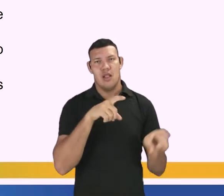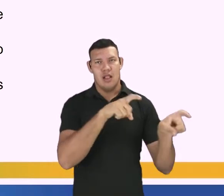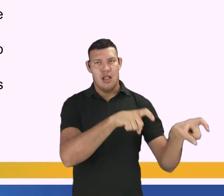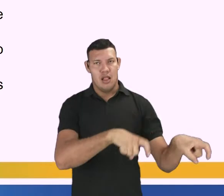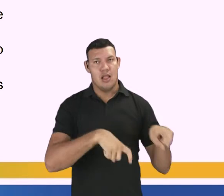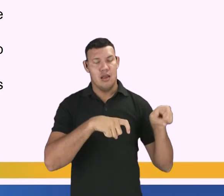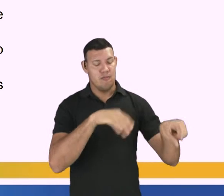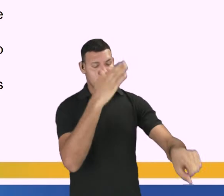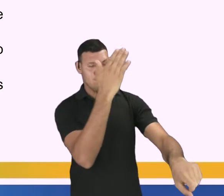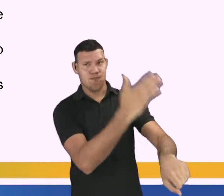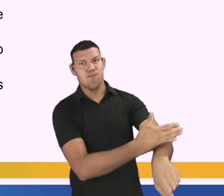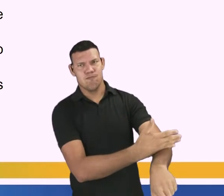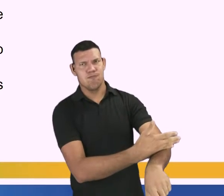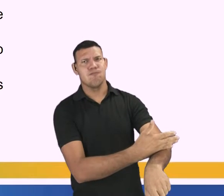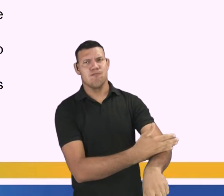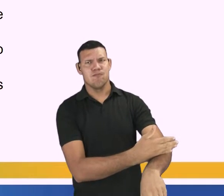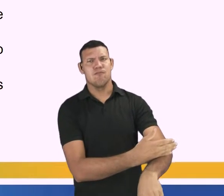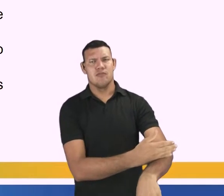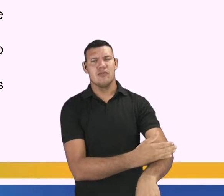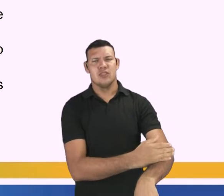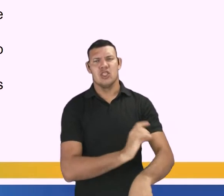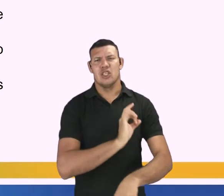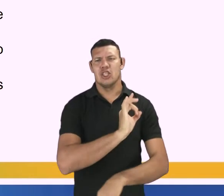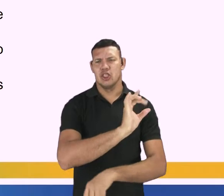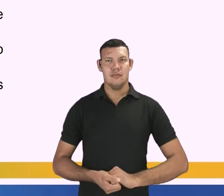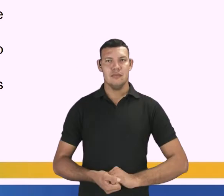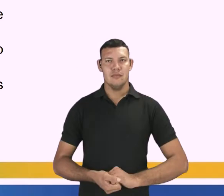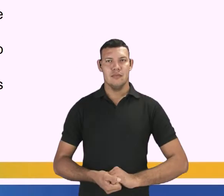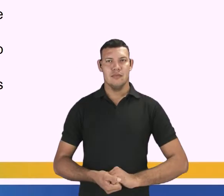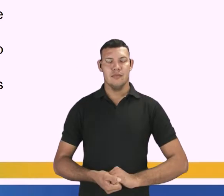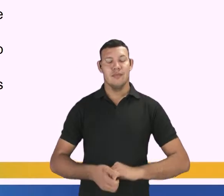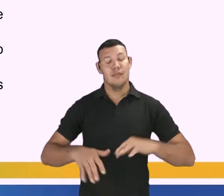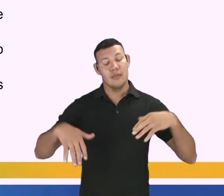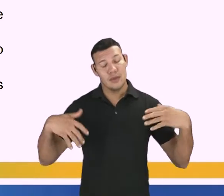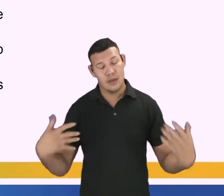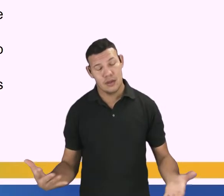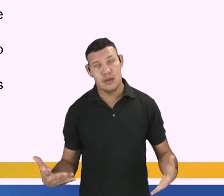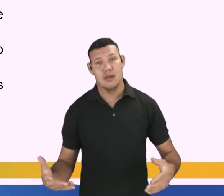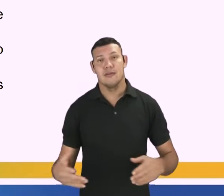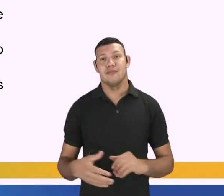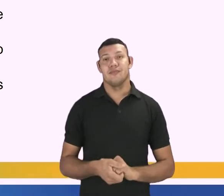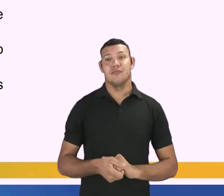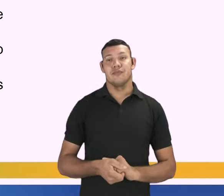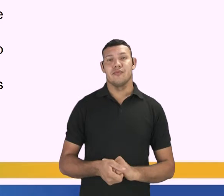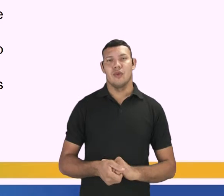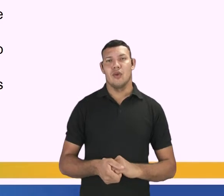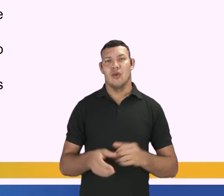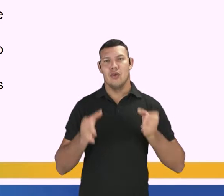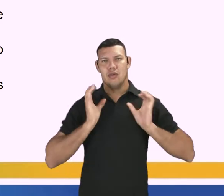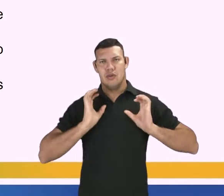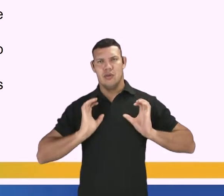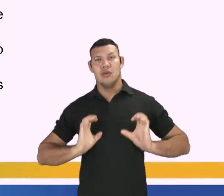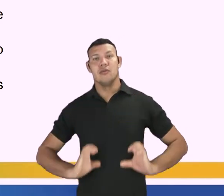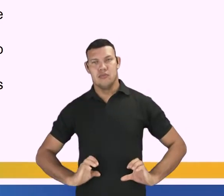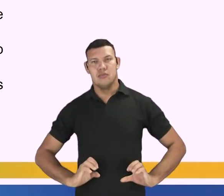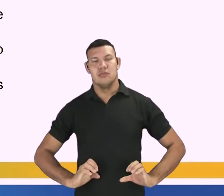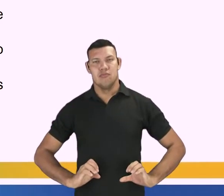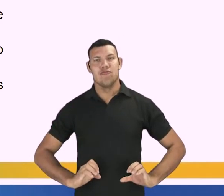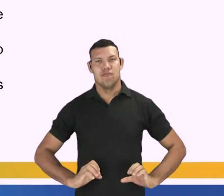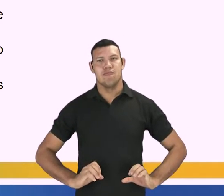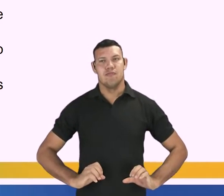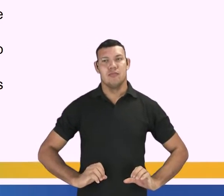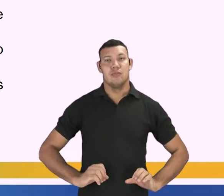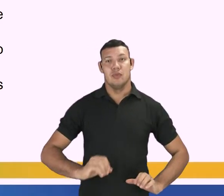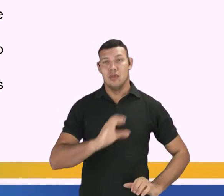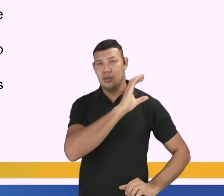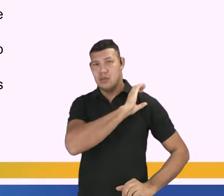e determinava os mínimos atos da vida cotidiana. Então, a conduta, né, dos cristãos era conduzida pela igreja,